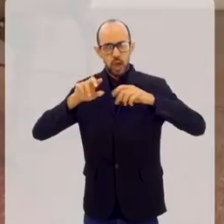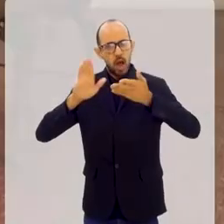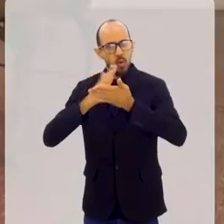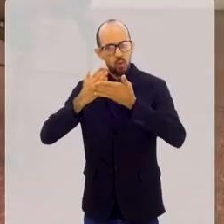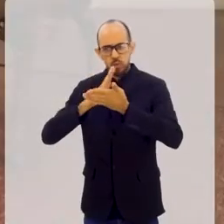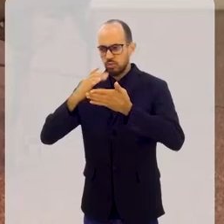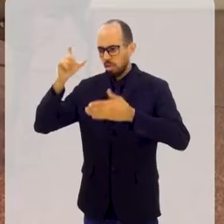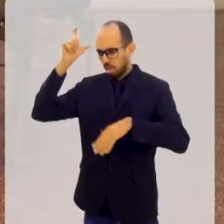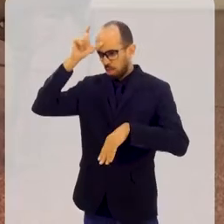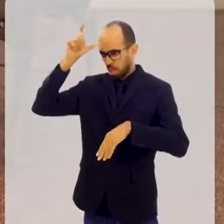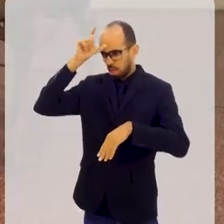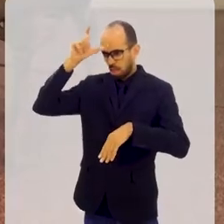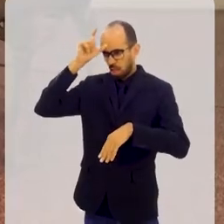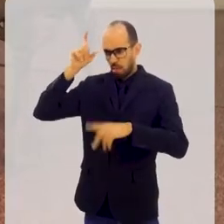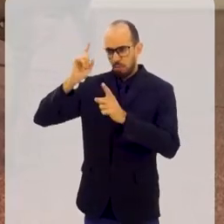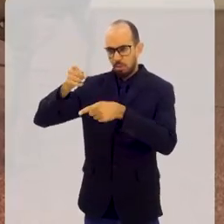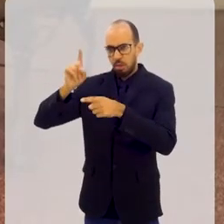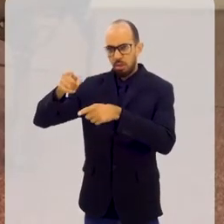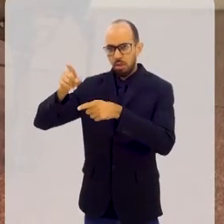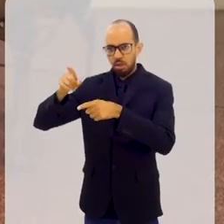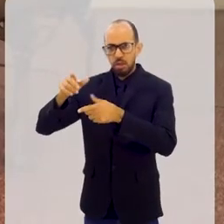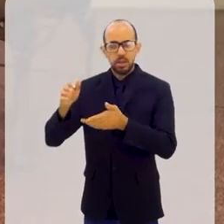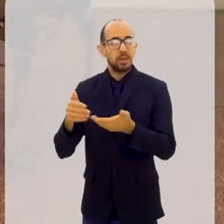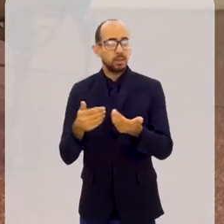endemonizar A minha cultura